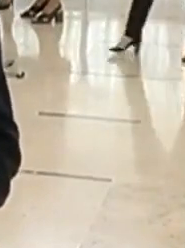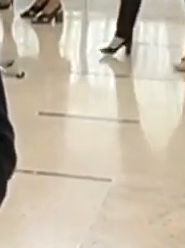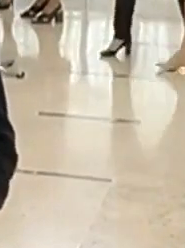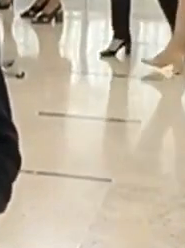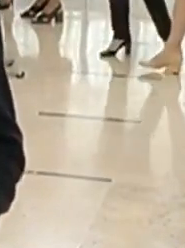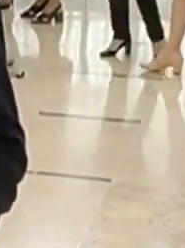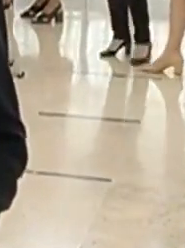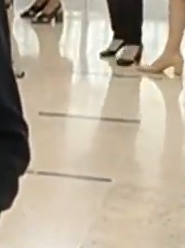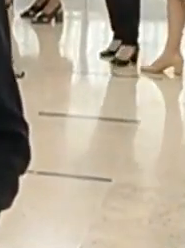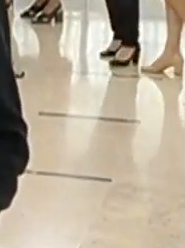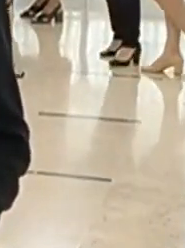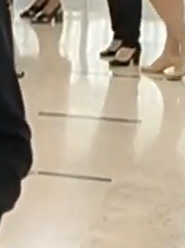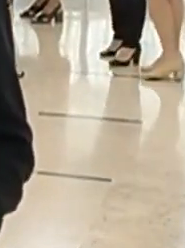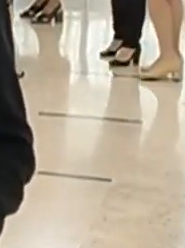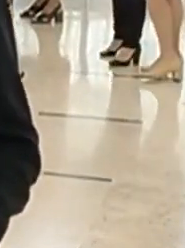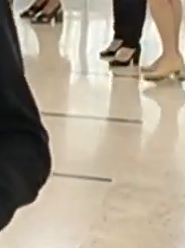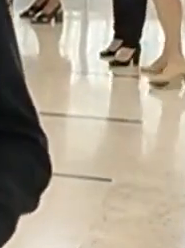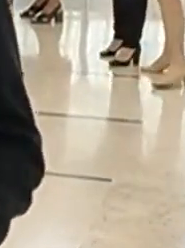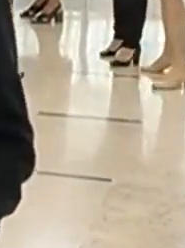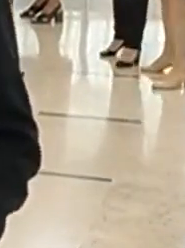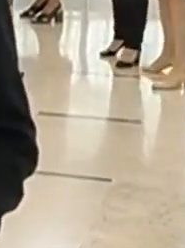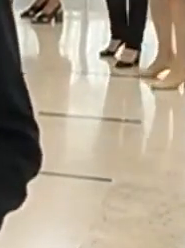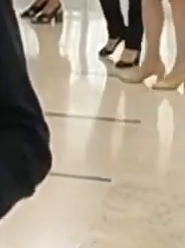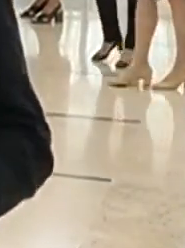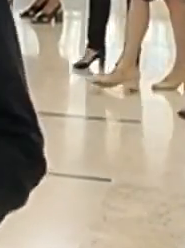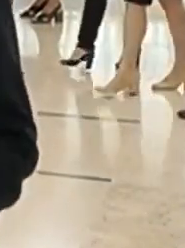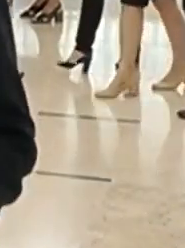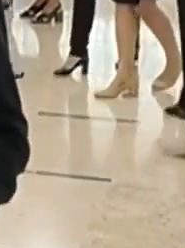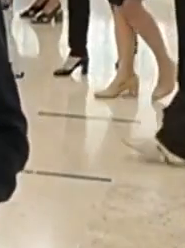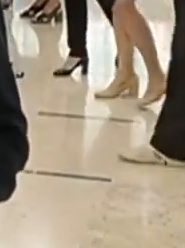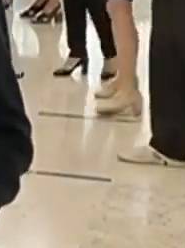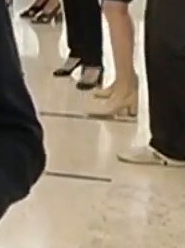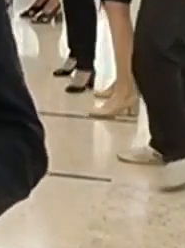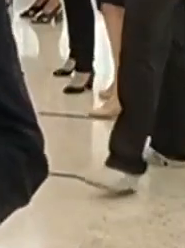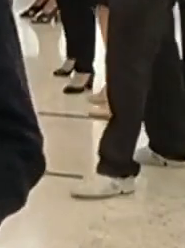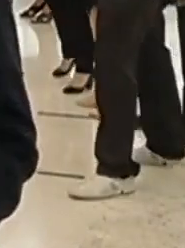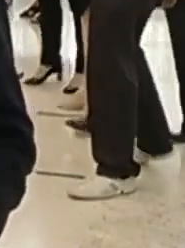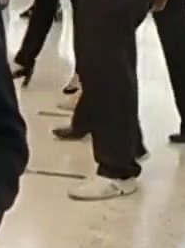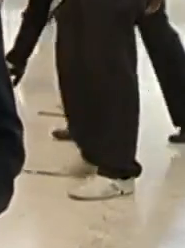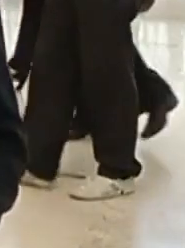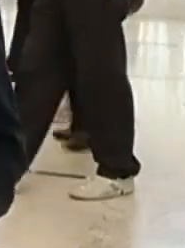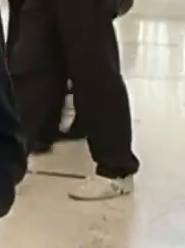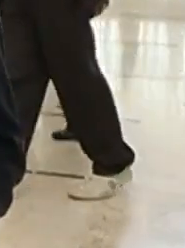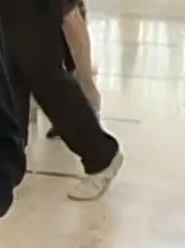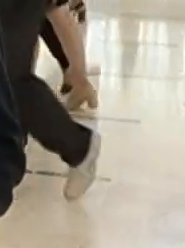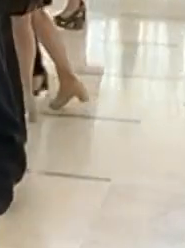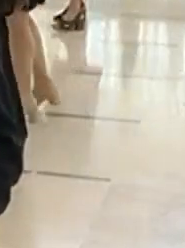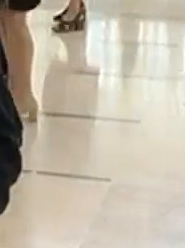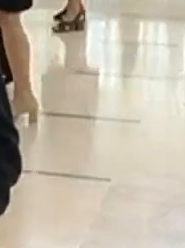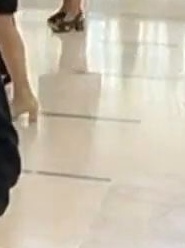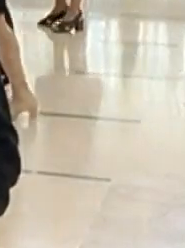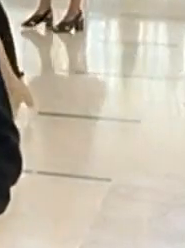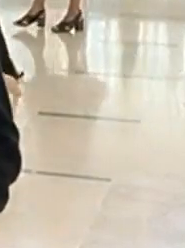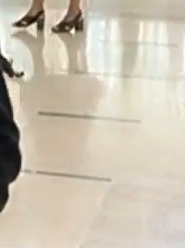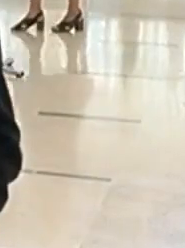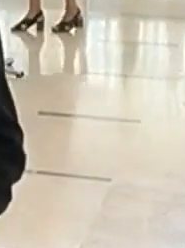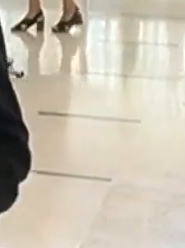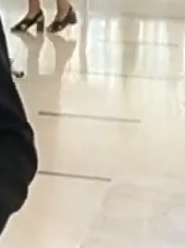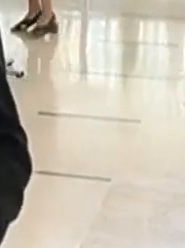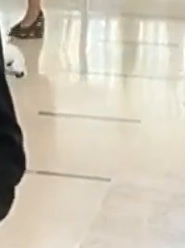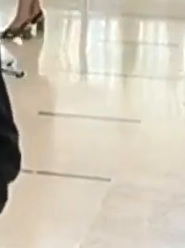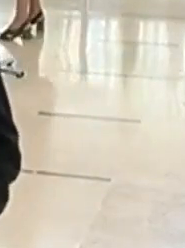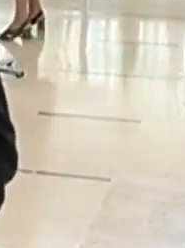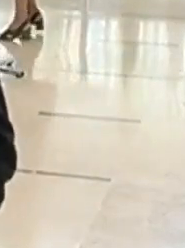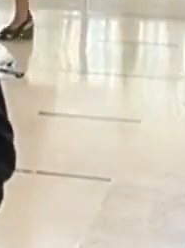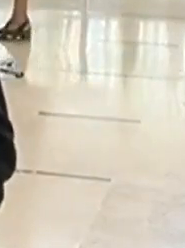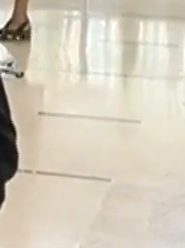chegarão certamente aqui nos próximos dias na Assembleia de Minas. Eu volto agora aqui ao hall da Assembleia, aqui bem ao lado do Salão Nobre, onde está o repórter Hamilton Zica,